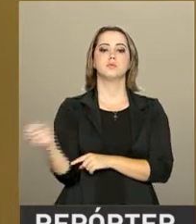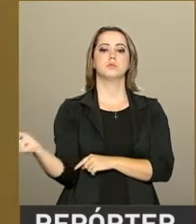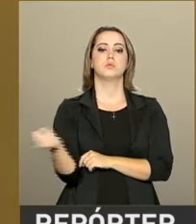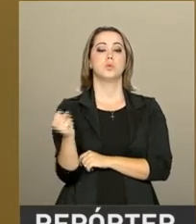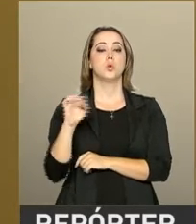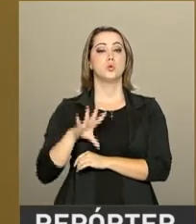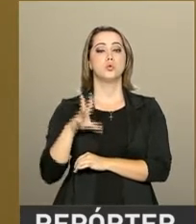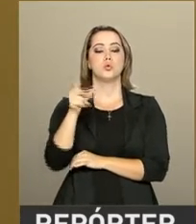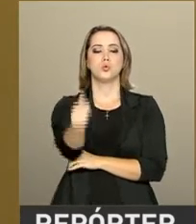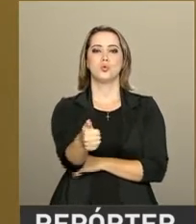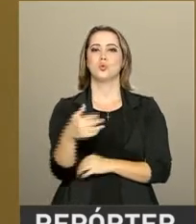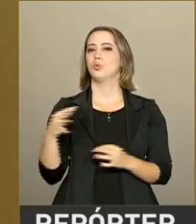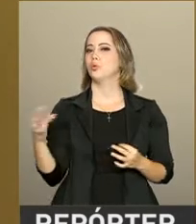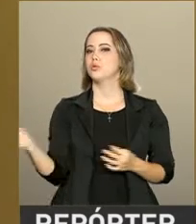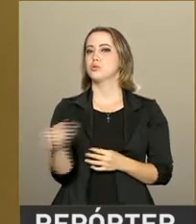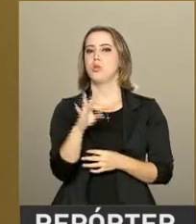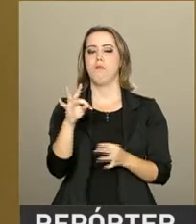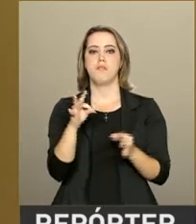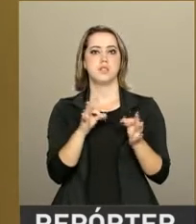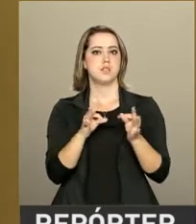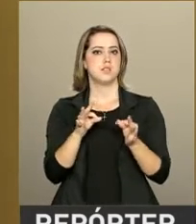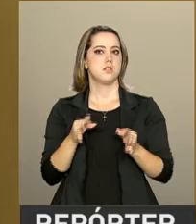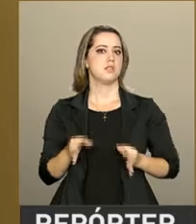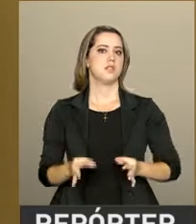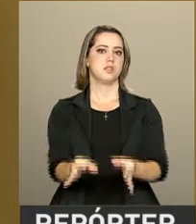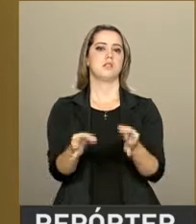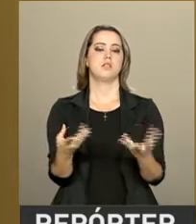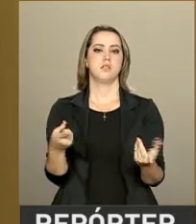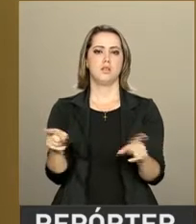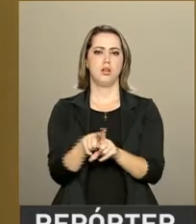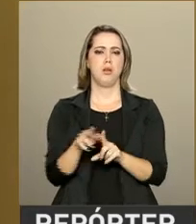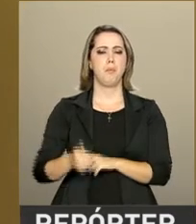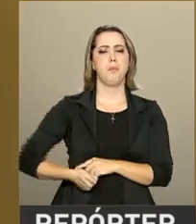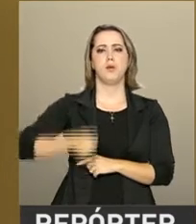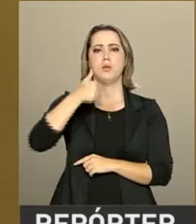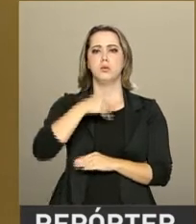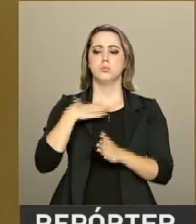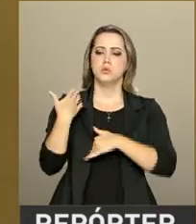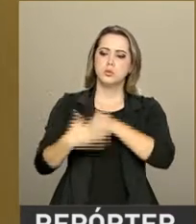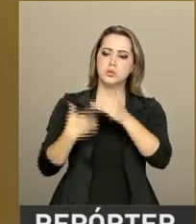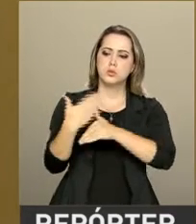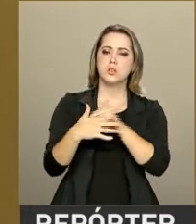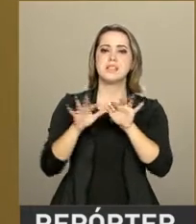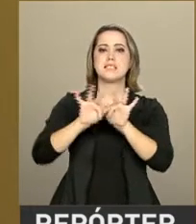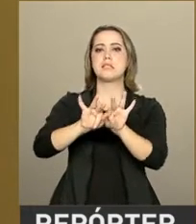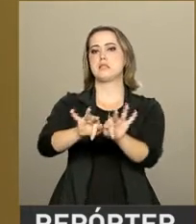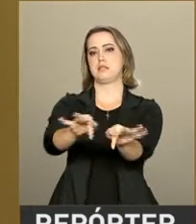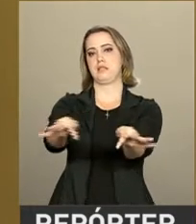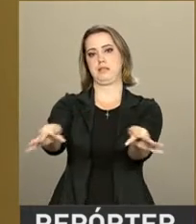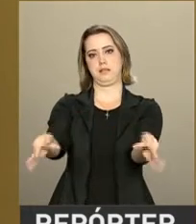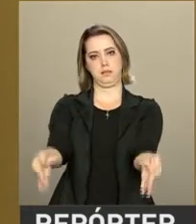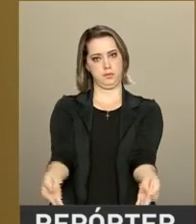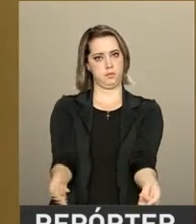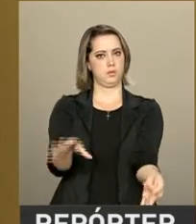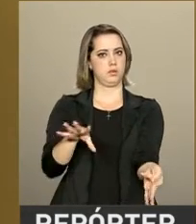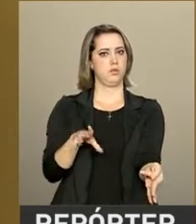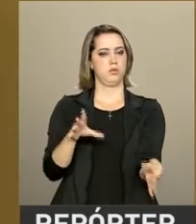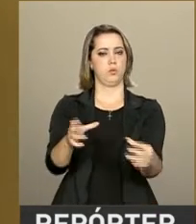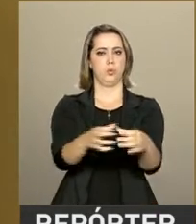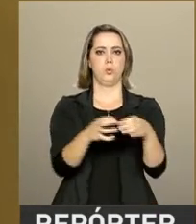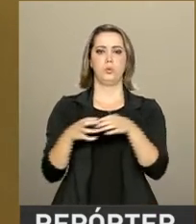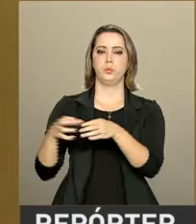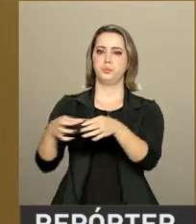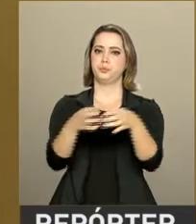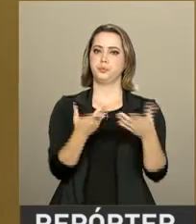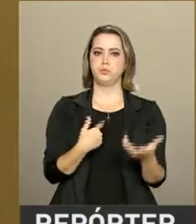uma técnica mais moderna e que vai gerar um processo de desburocratização de vários setores.